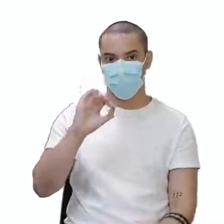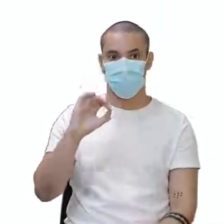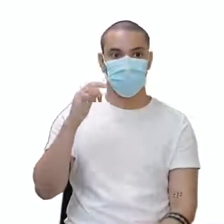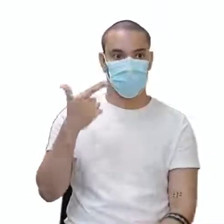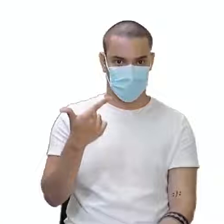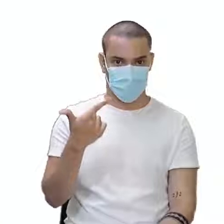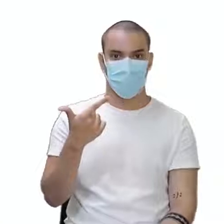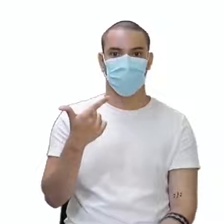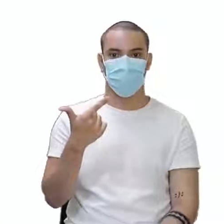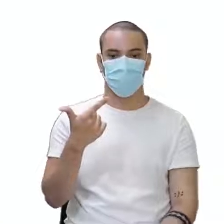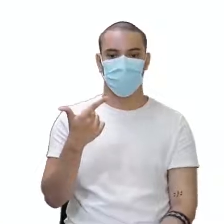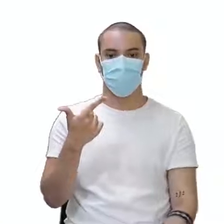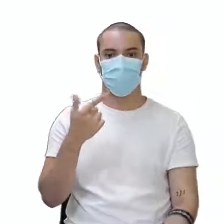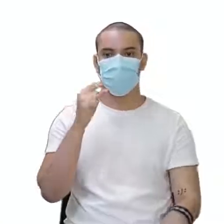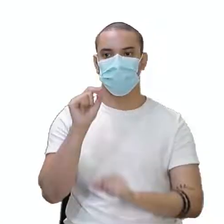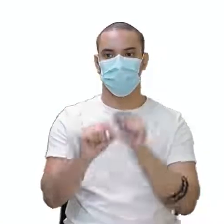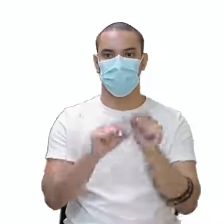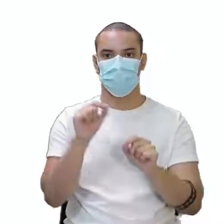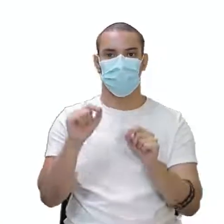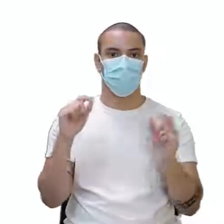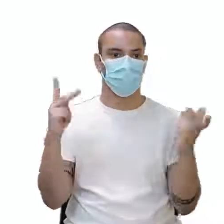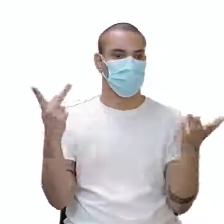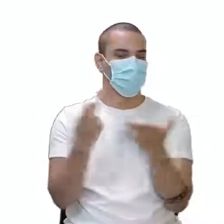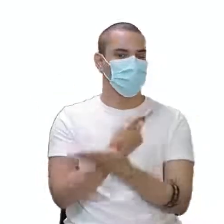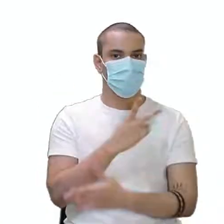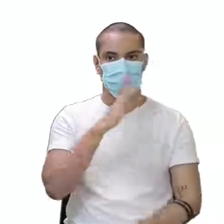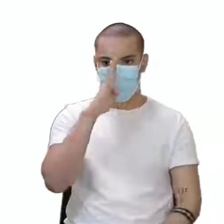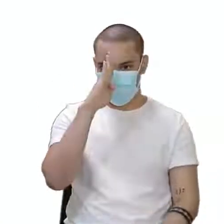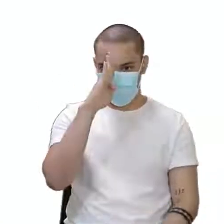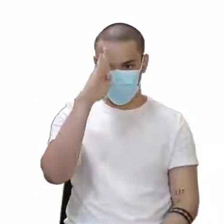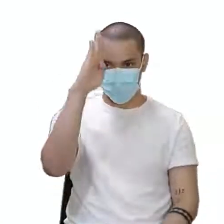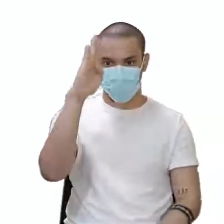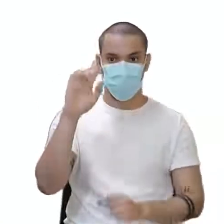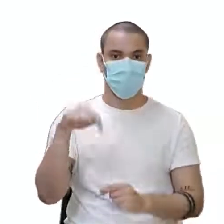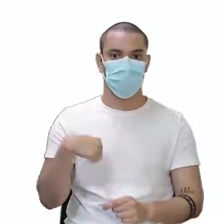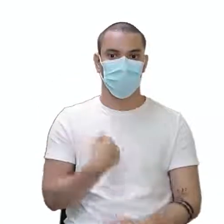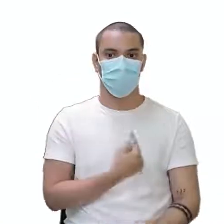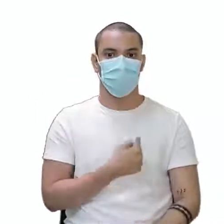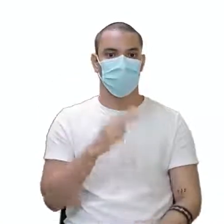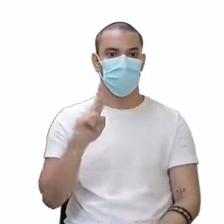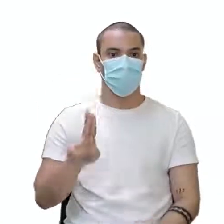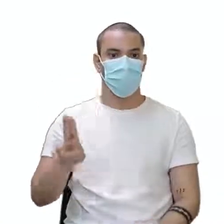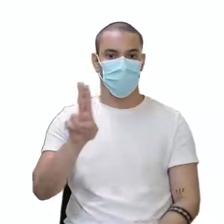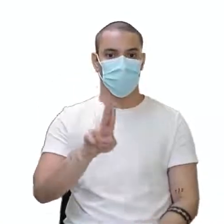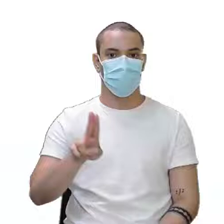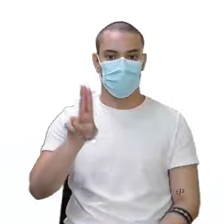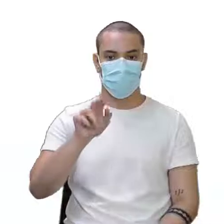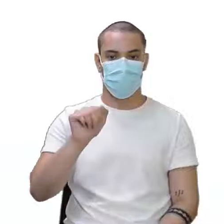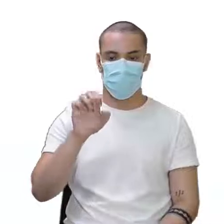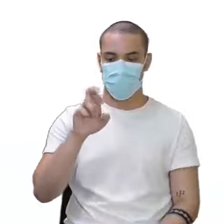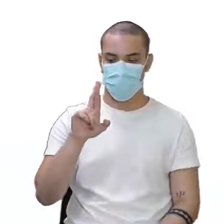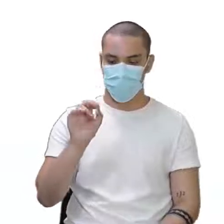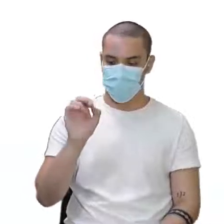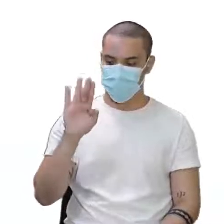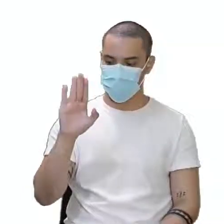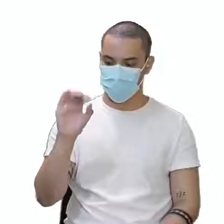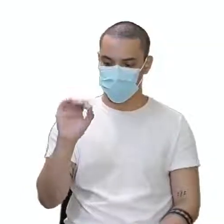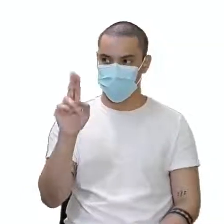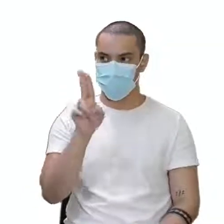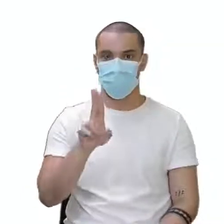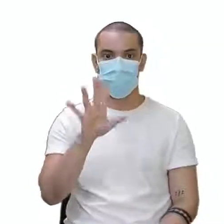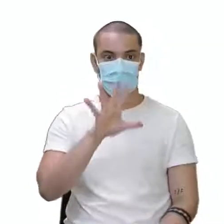oxigênio, que vai ser imprescindível para quem é aeróbico, que vai estar utilizando no seu processo